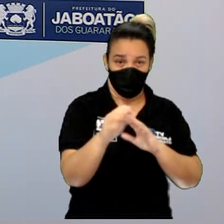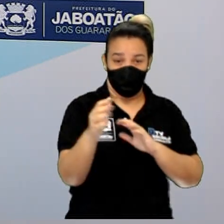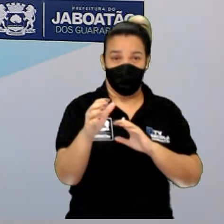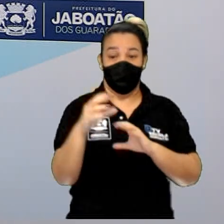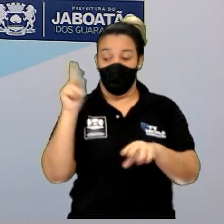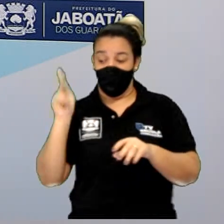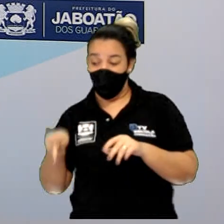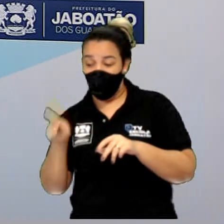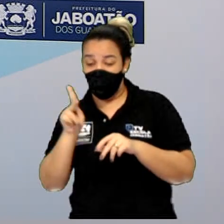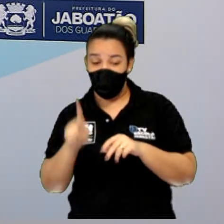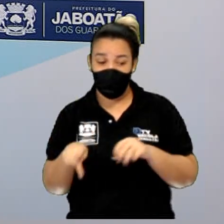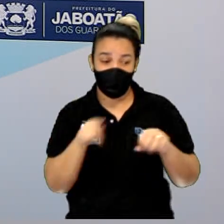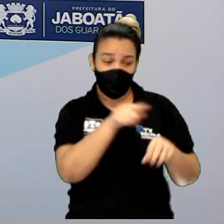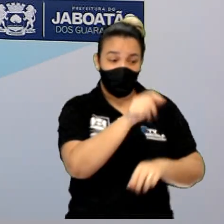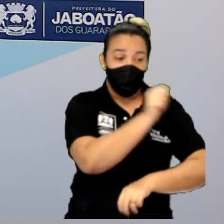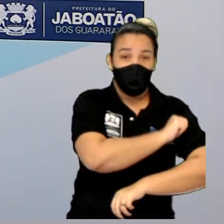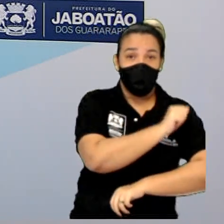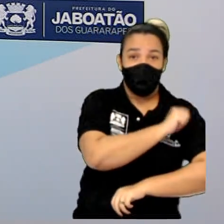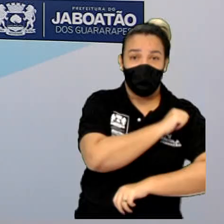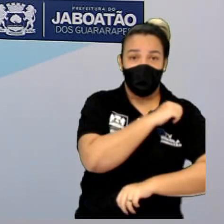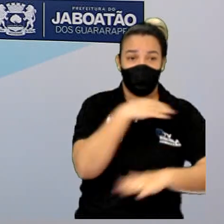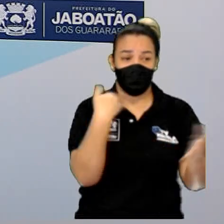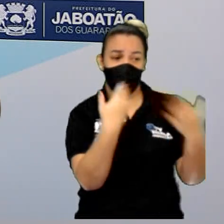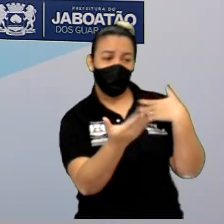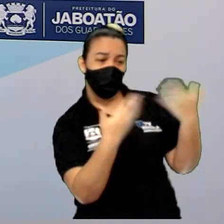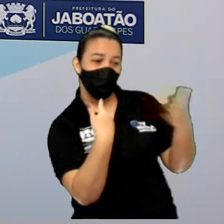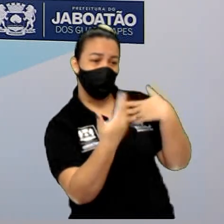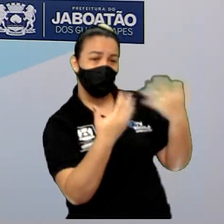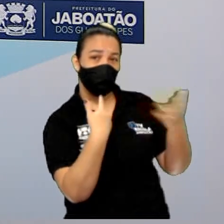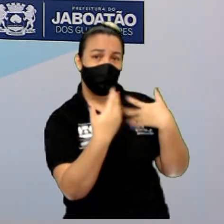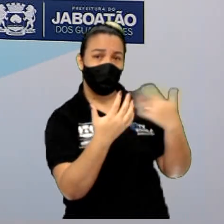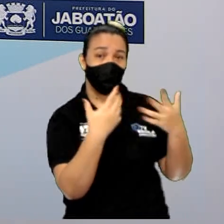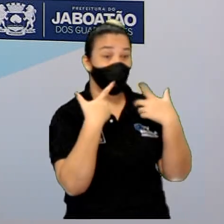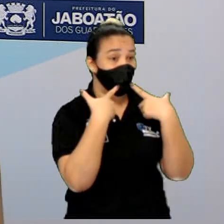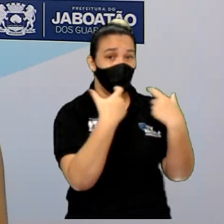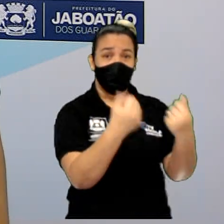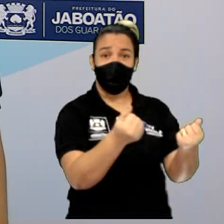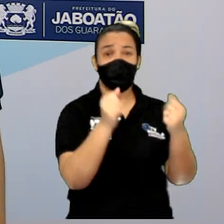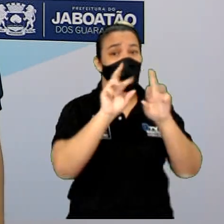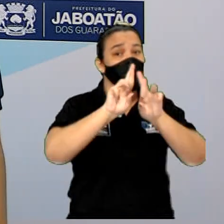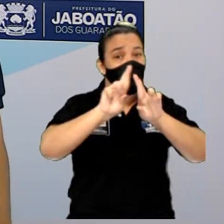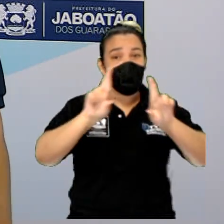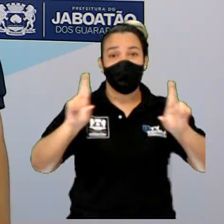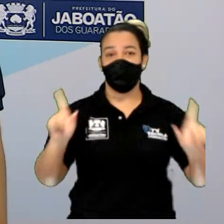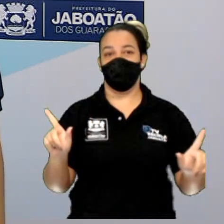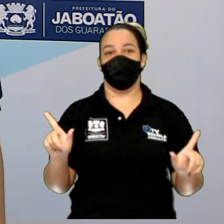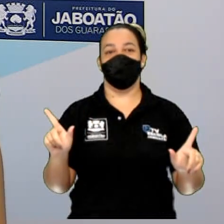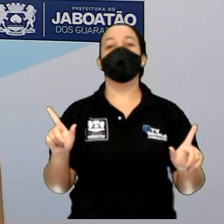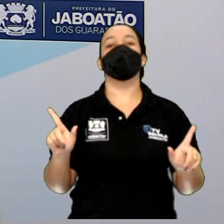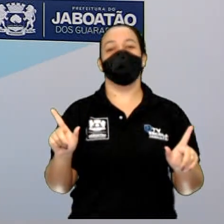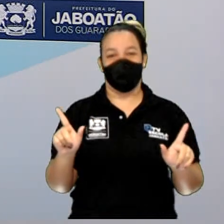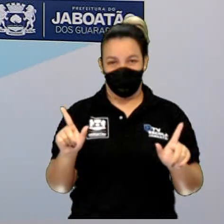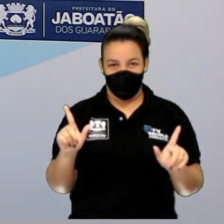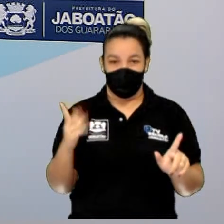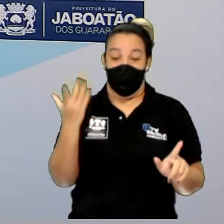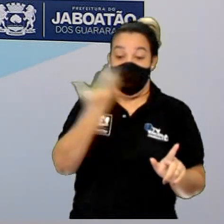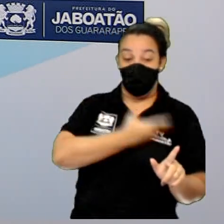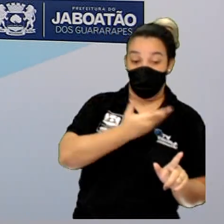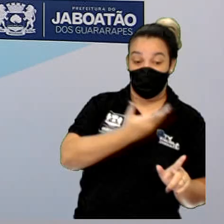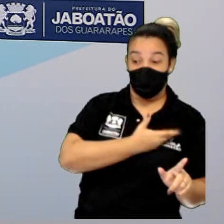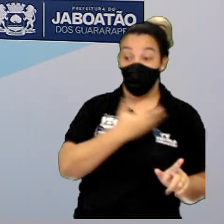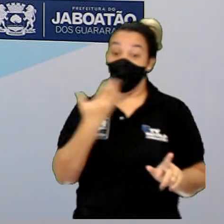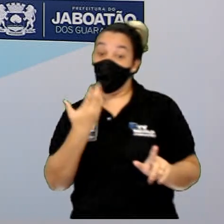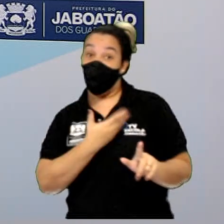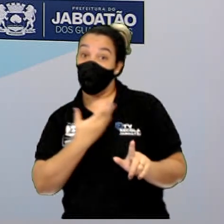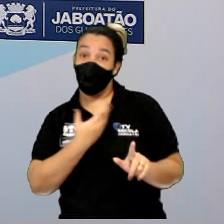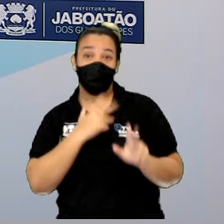professor e aluno. Entre colegas, entre vocês, a linguagem que vocês têm com o amigo de vocês, nem sempre é uma linguagem que você tem com o gestor